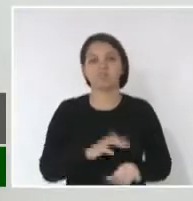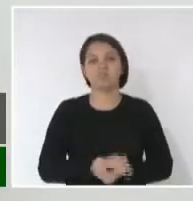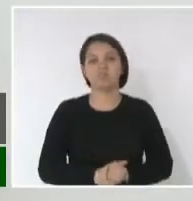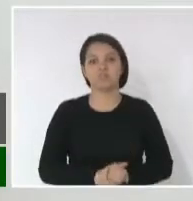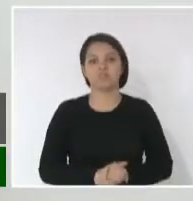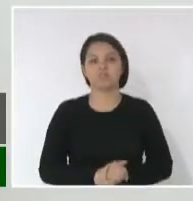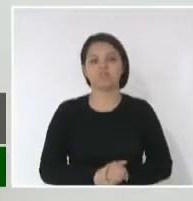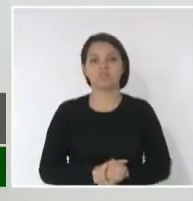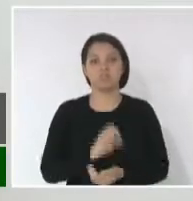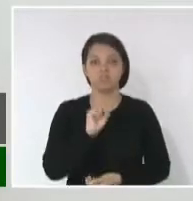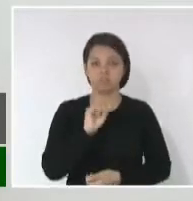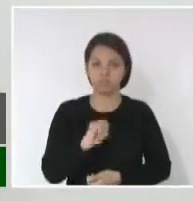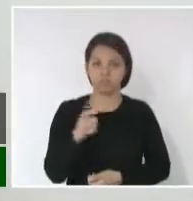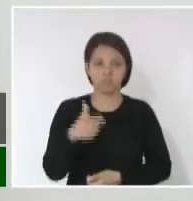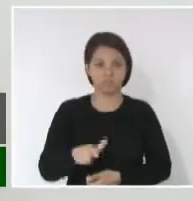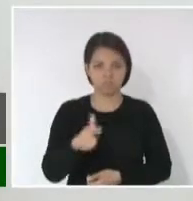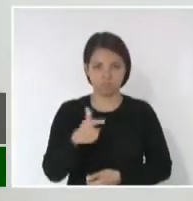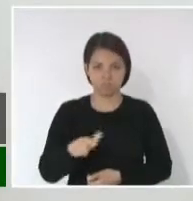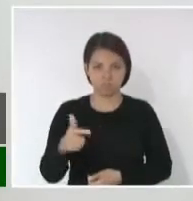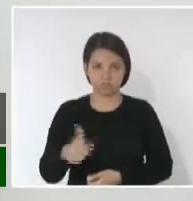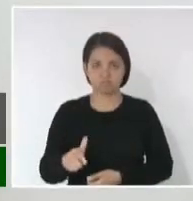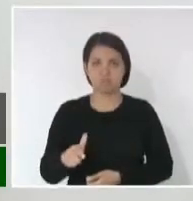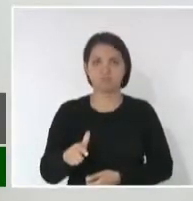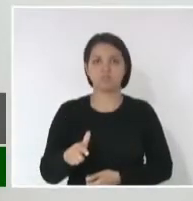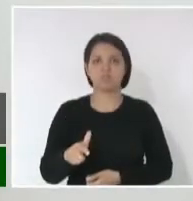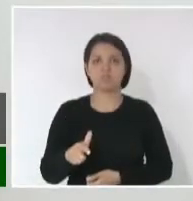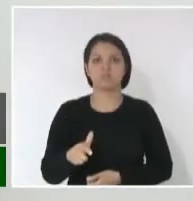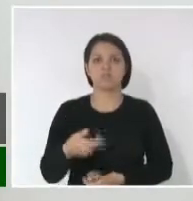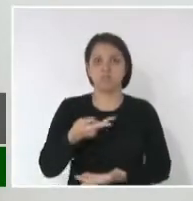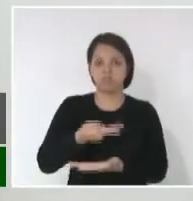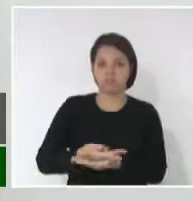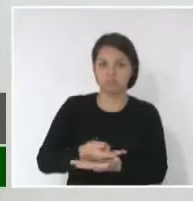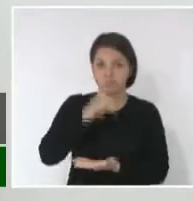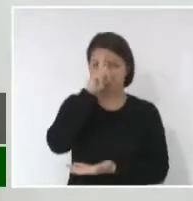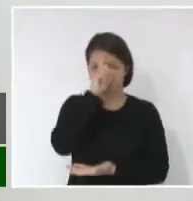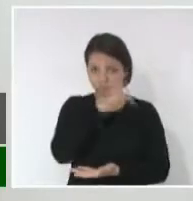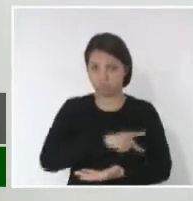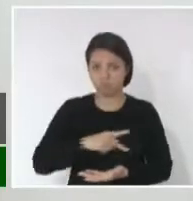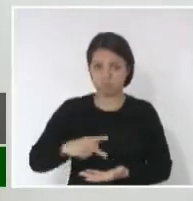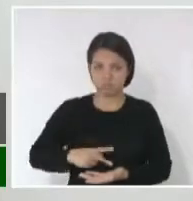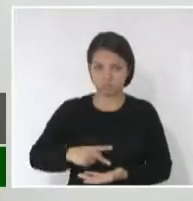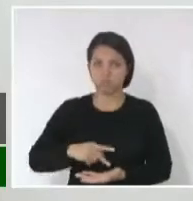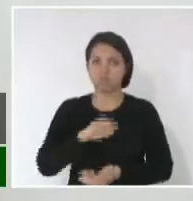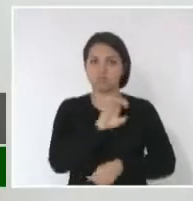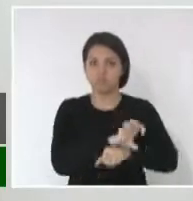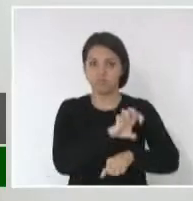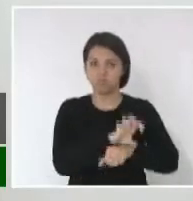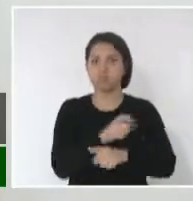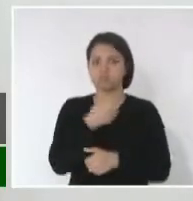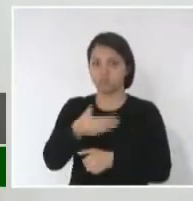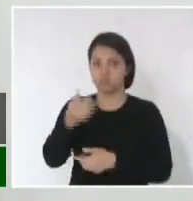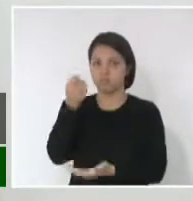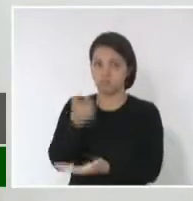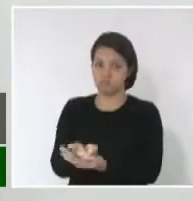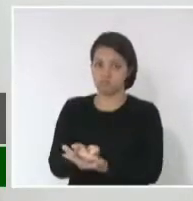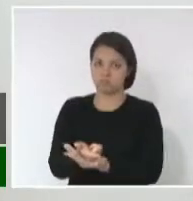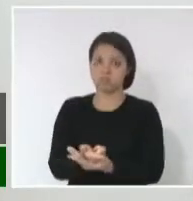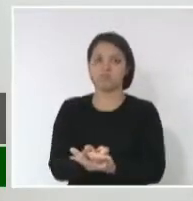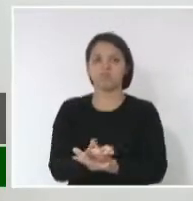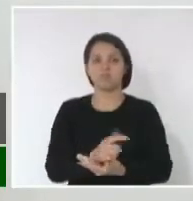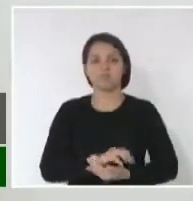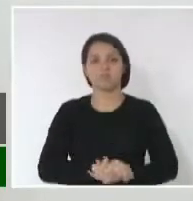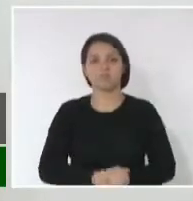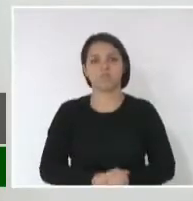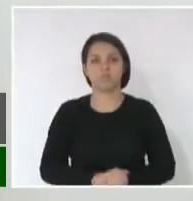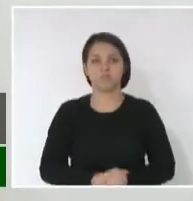um leito num hospital público, serão atendidos, pagos pelo Estado, pelo hospital particular. Mais uma